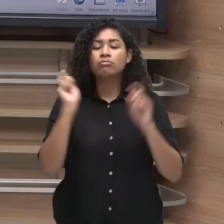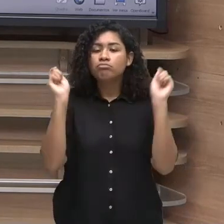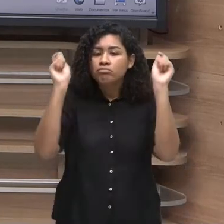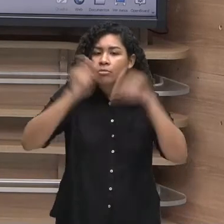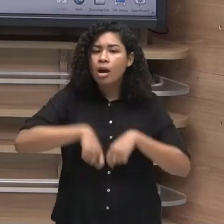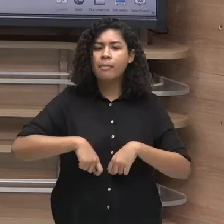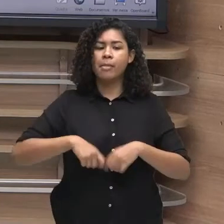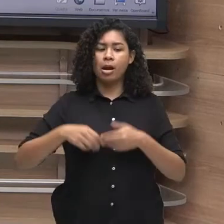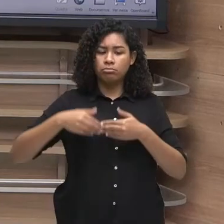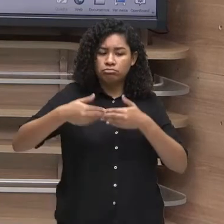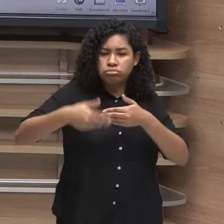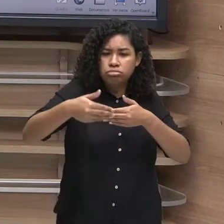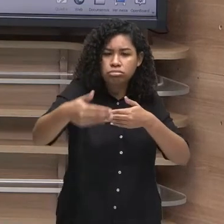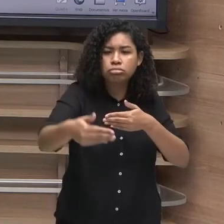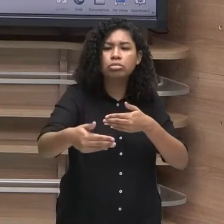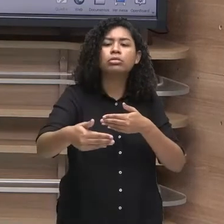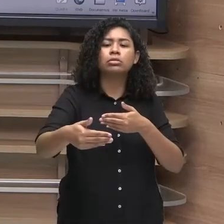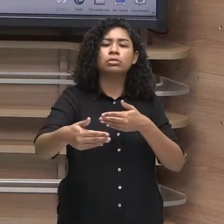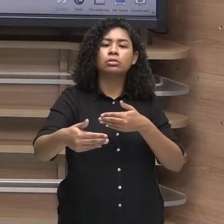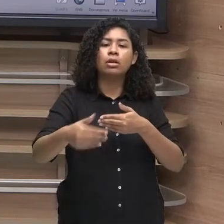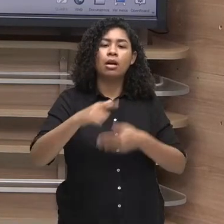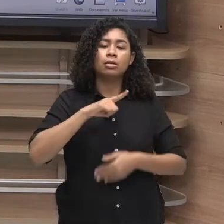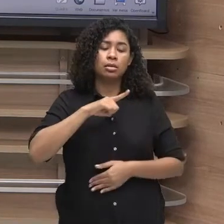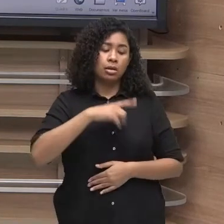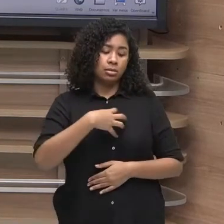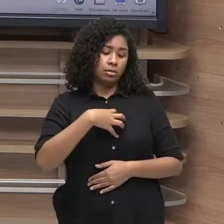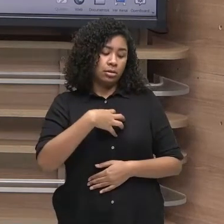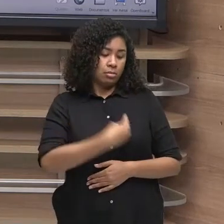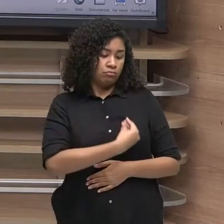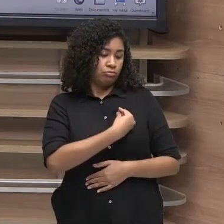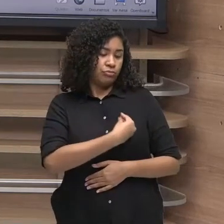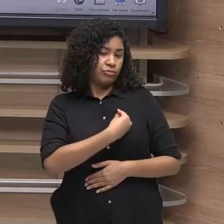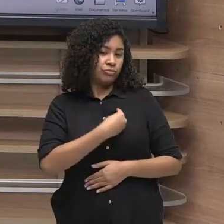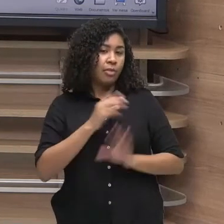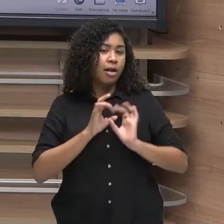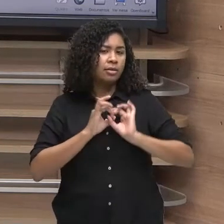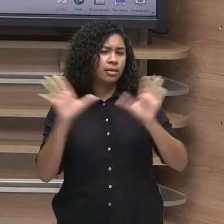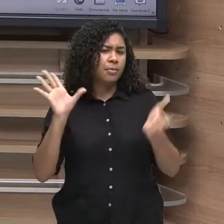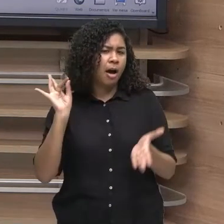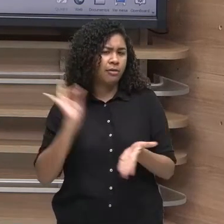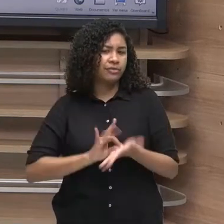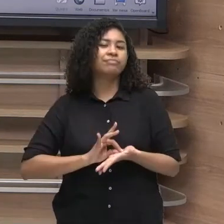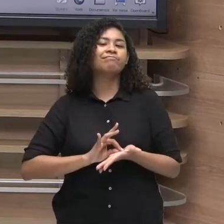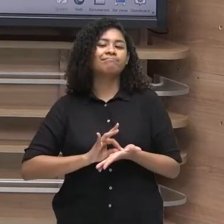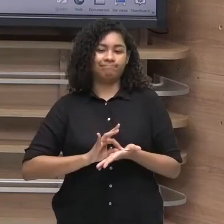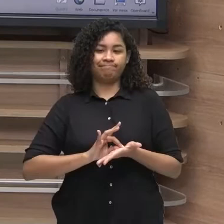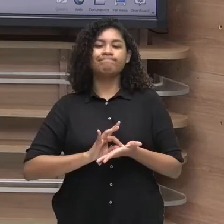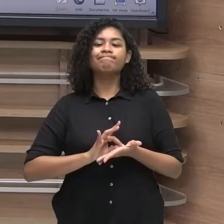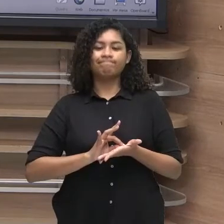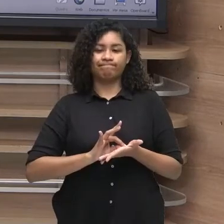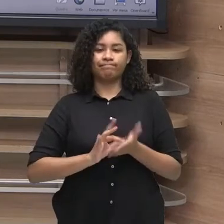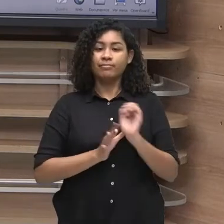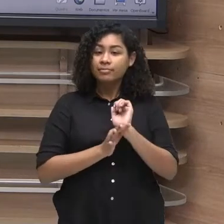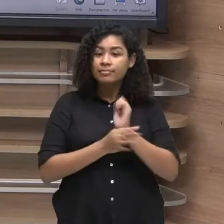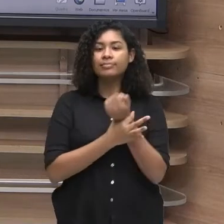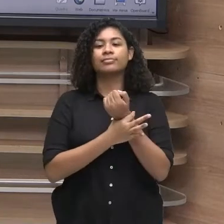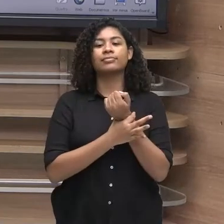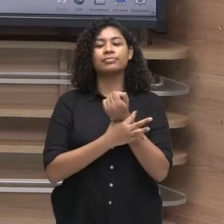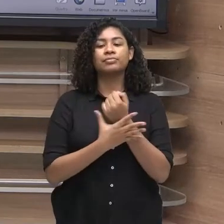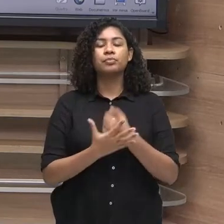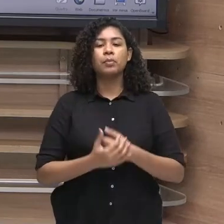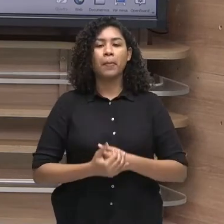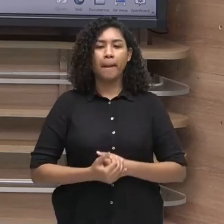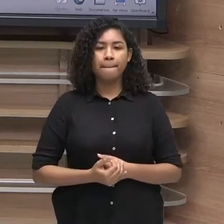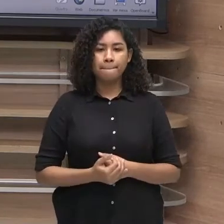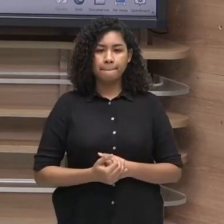tomar para termos uma liberdade mais genuína, mais autêntica, menos fake,